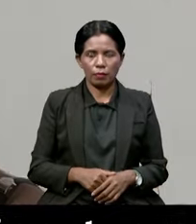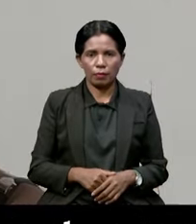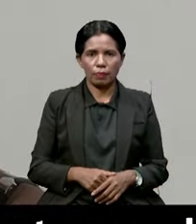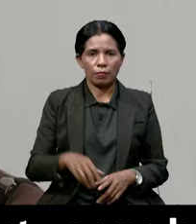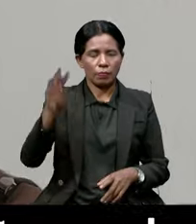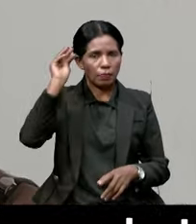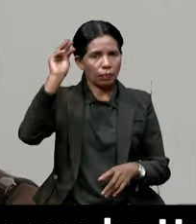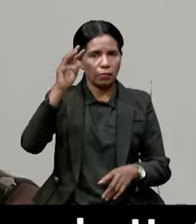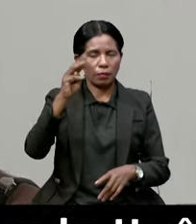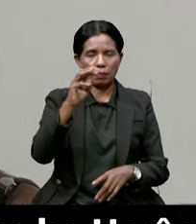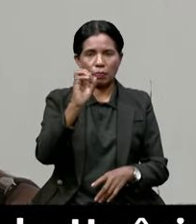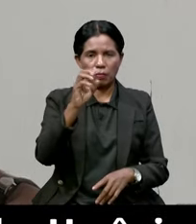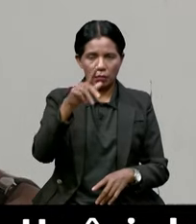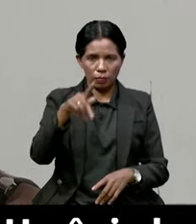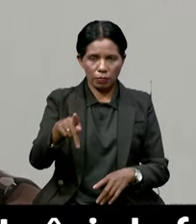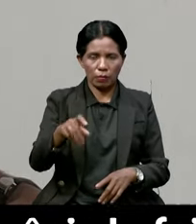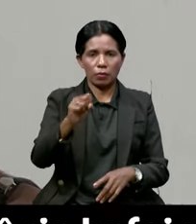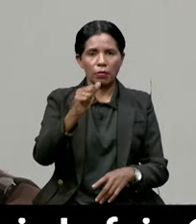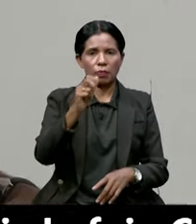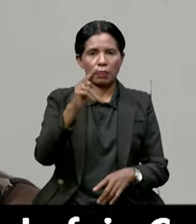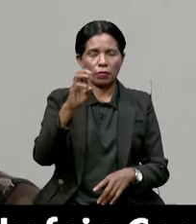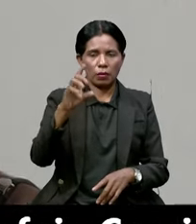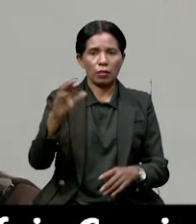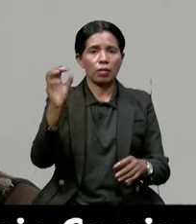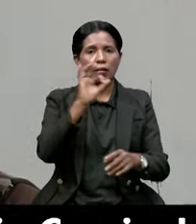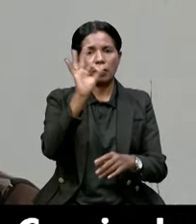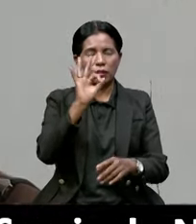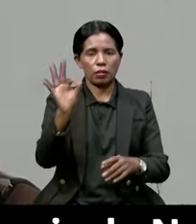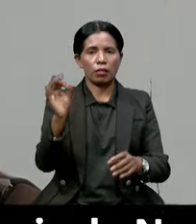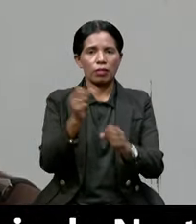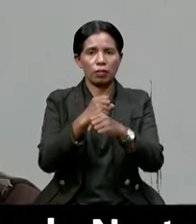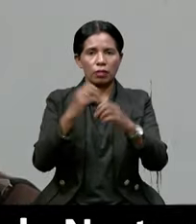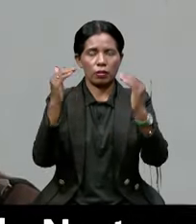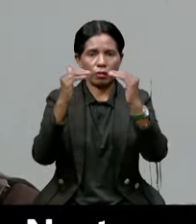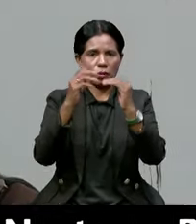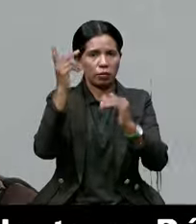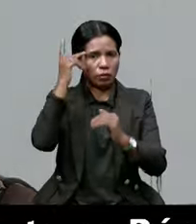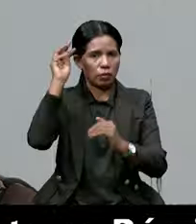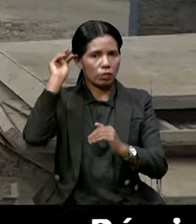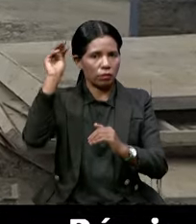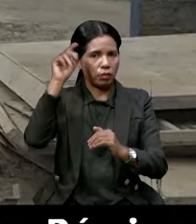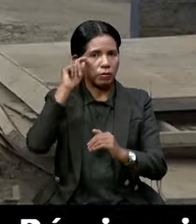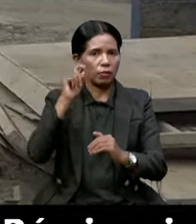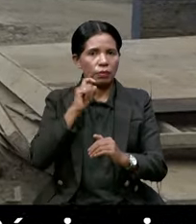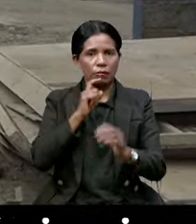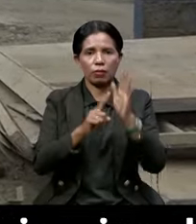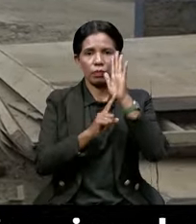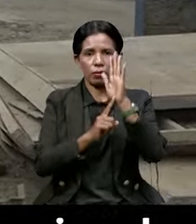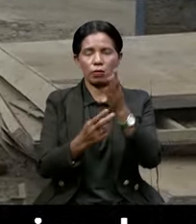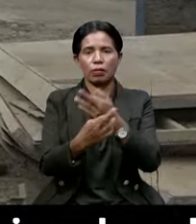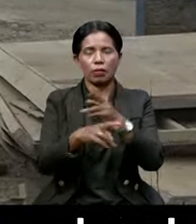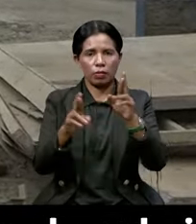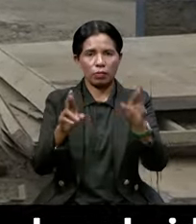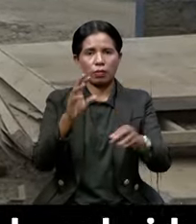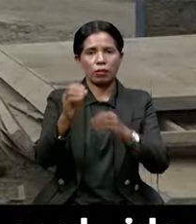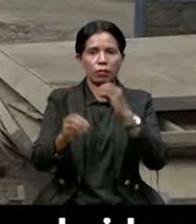Ministro Obras Públicas Samuel Marçal Sestane, ao encontro com o primeiro-ministro Kairala Xanana Guzmão, o diretor relatório com a